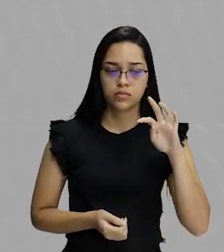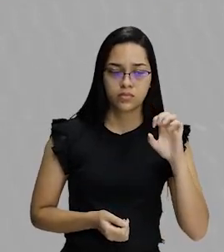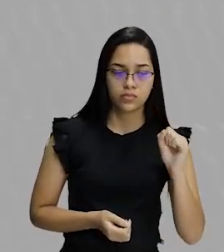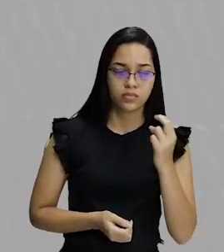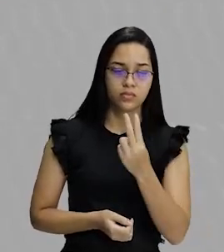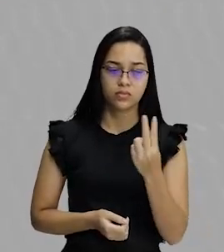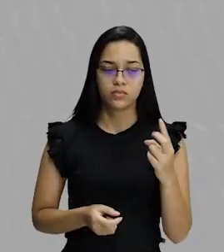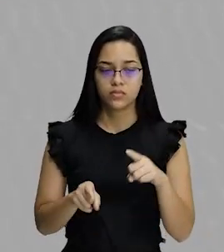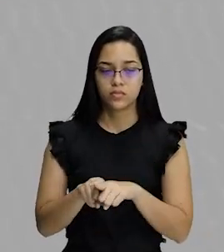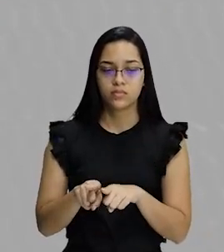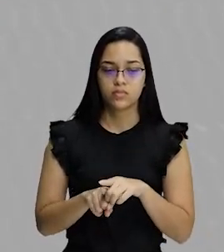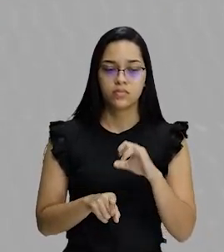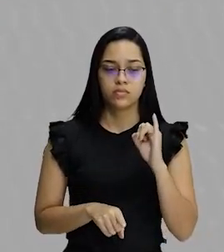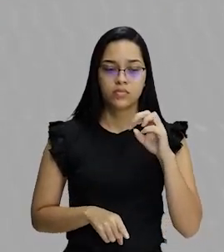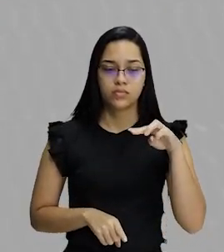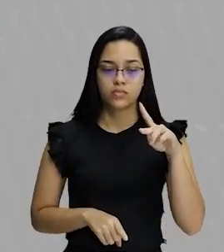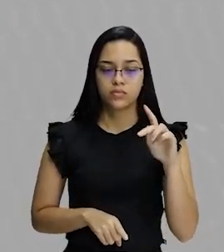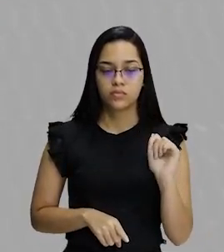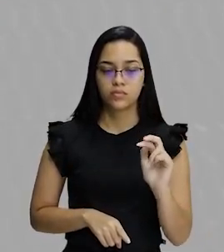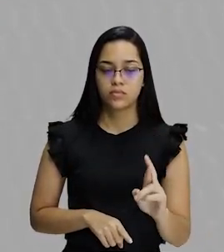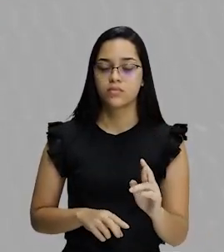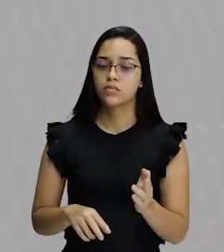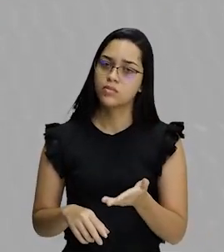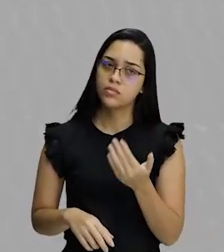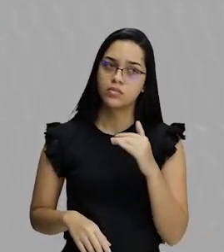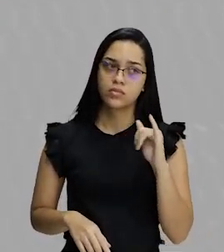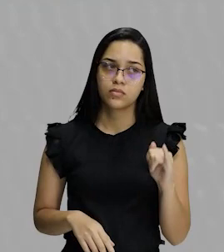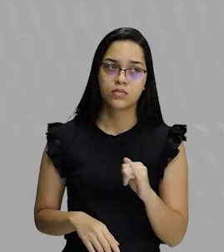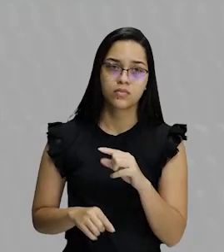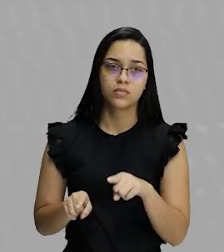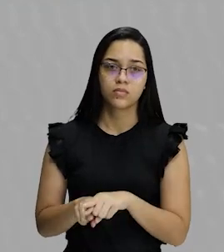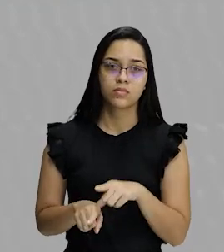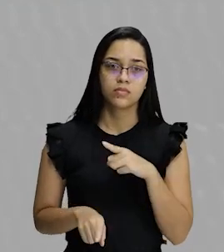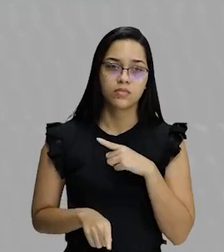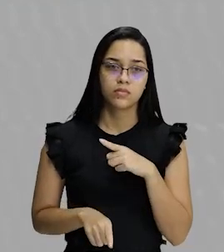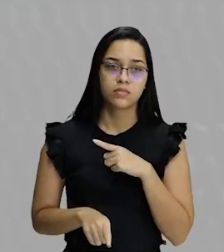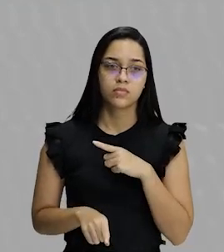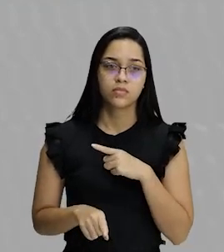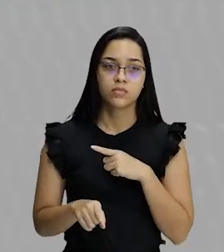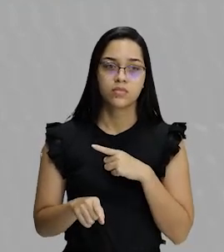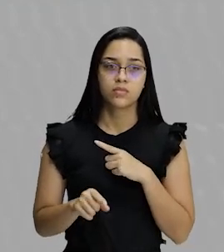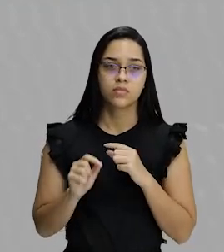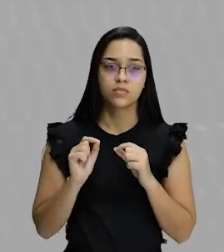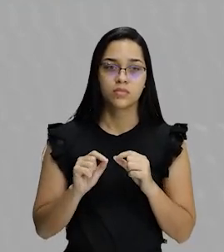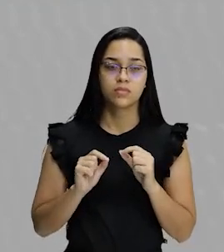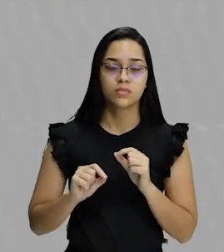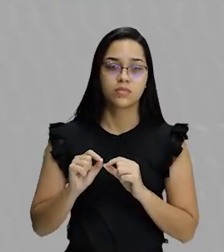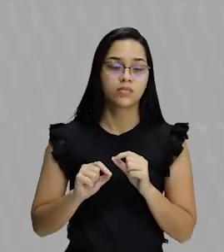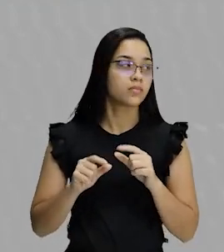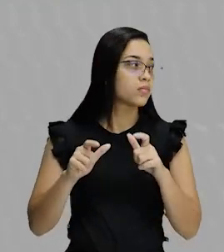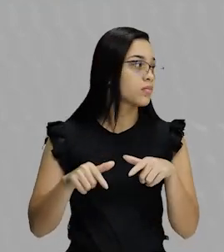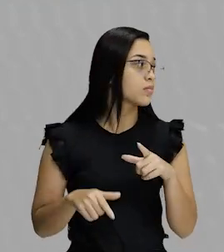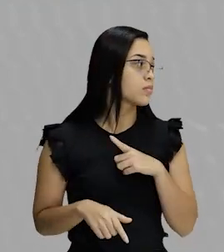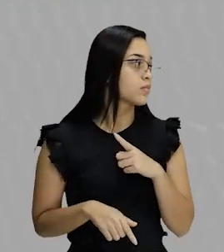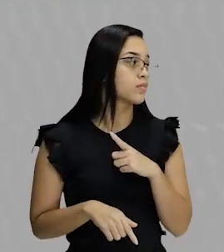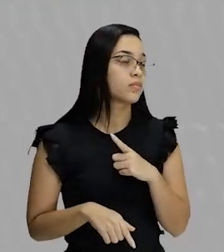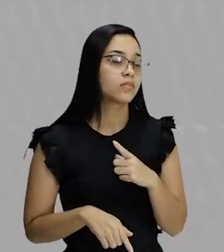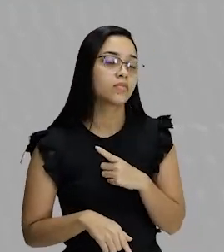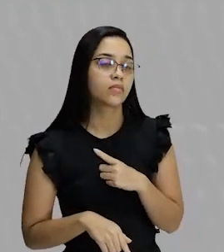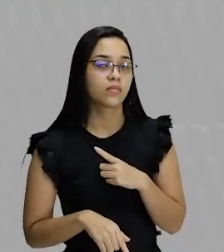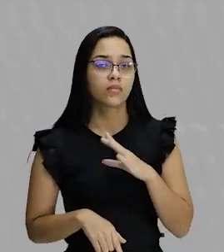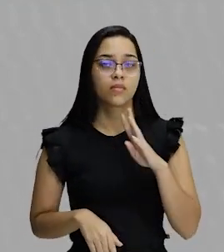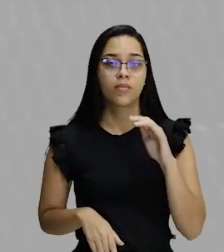a bissetriz dos quadrantes ímpares. Vamos aproveitar esse desenho aqui para a gente localizar onde é que estão